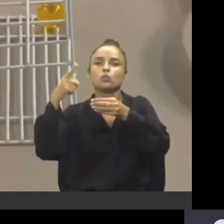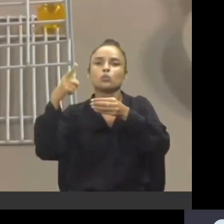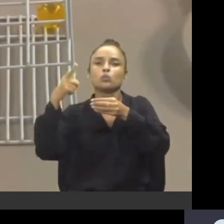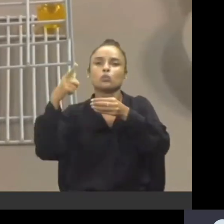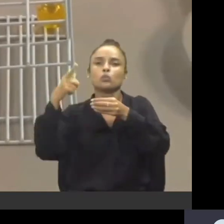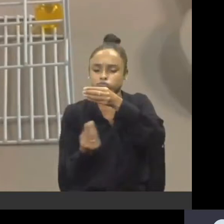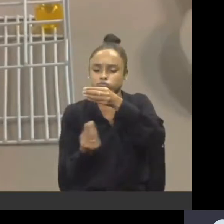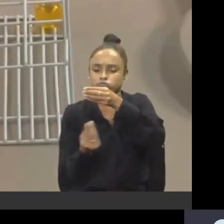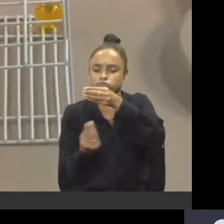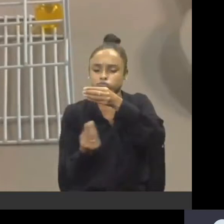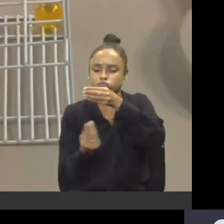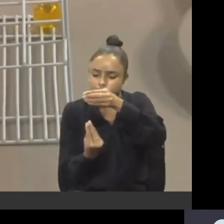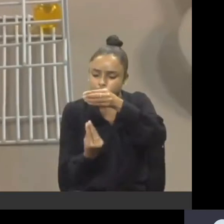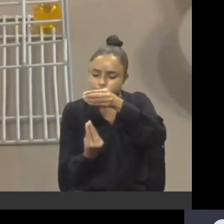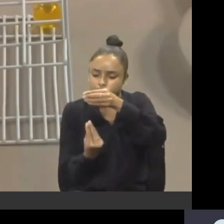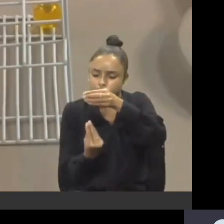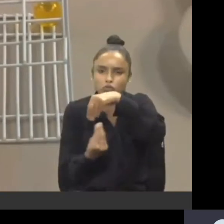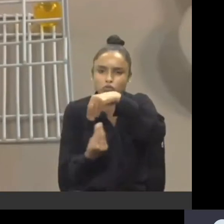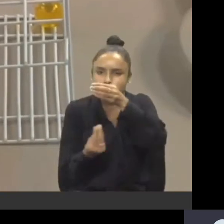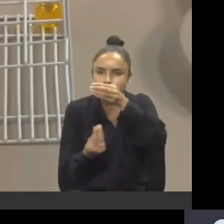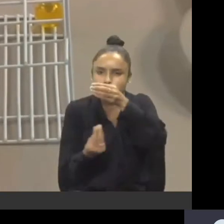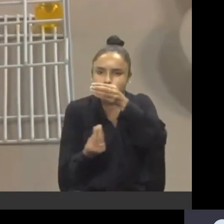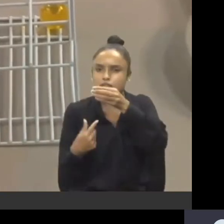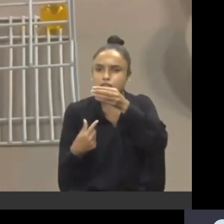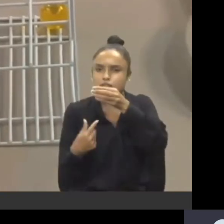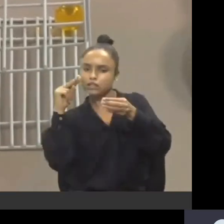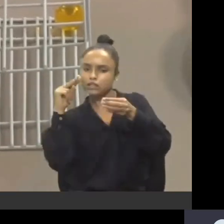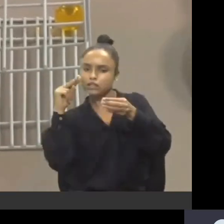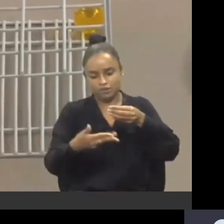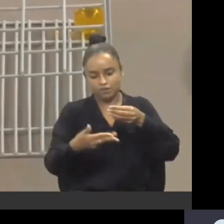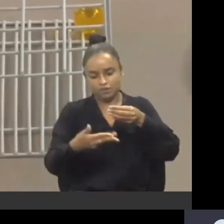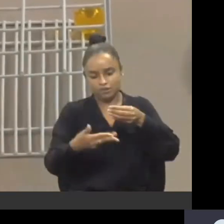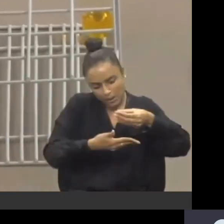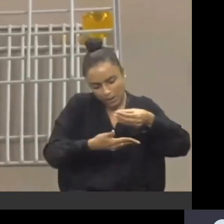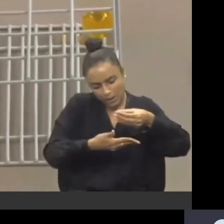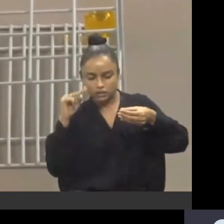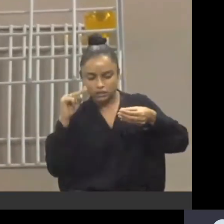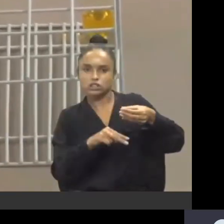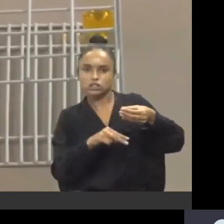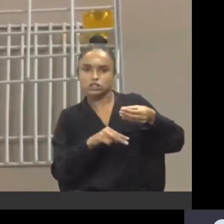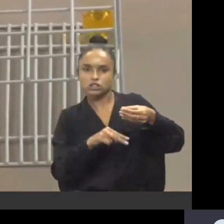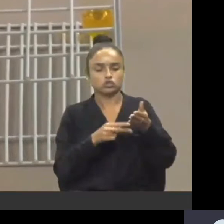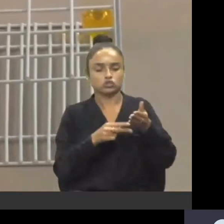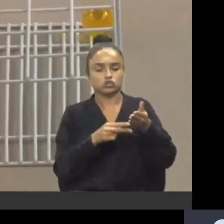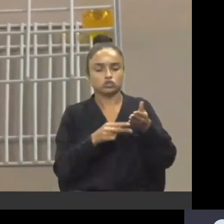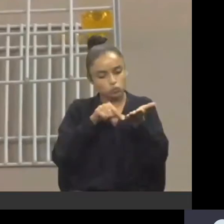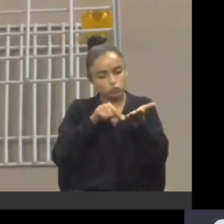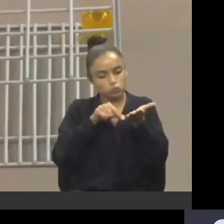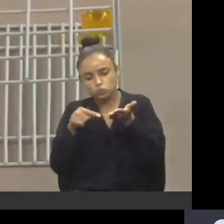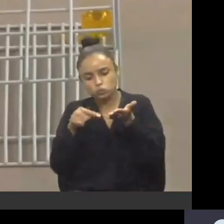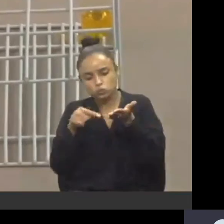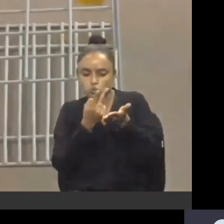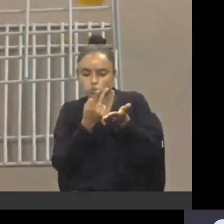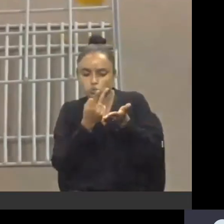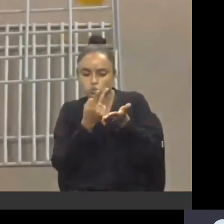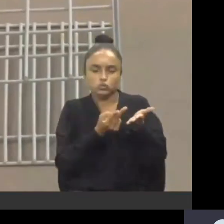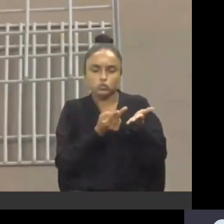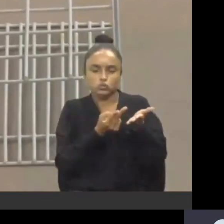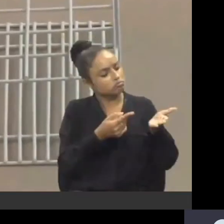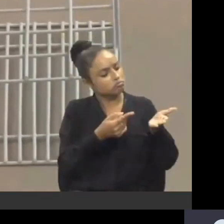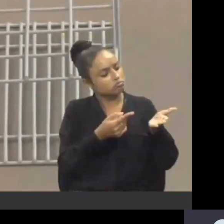mistura, com esta solução. E ao final nós podemos colocar os dois tubos um do lado do outro e observar então o que